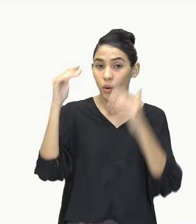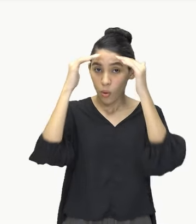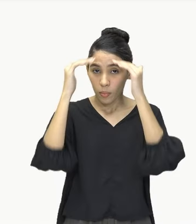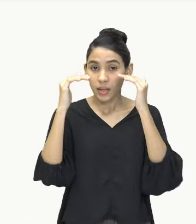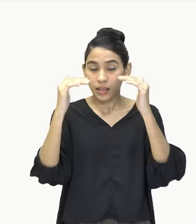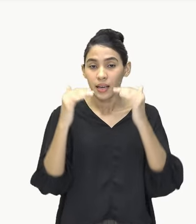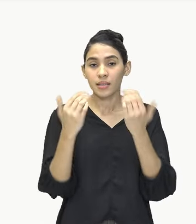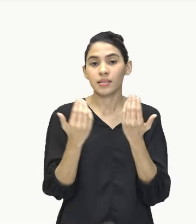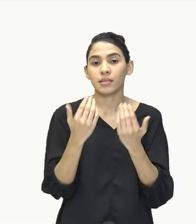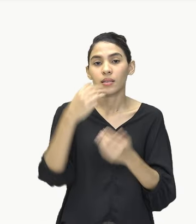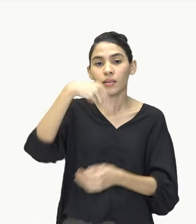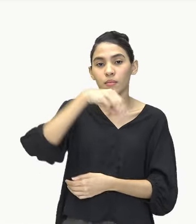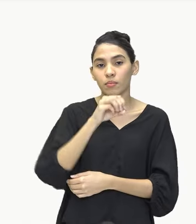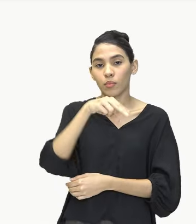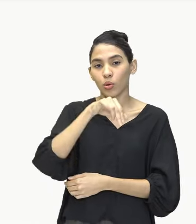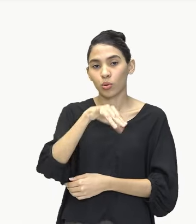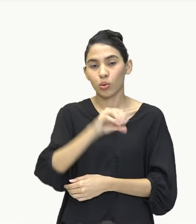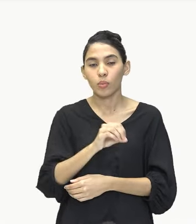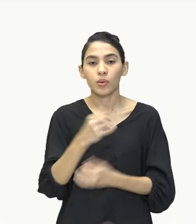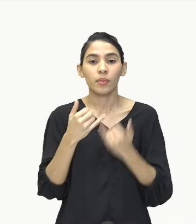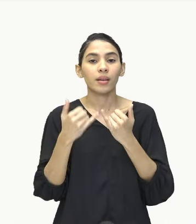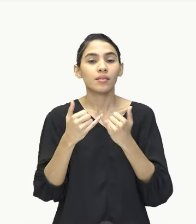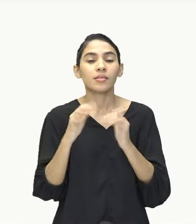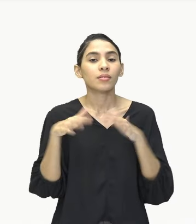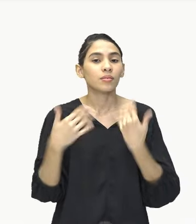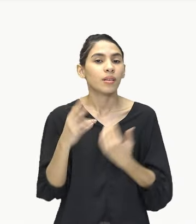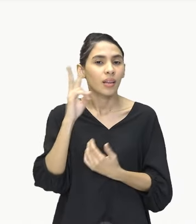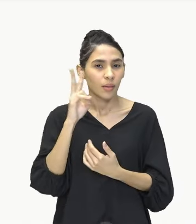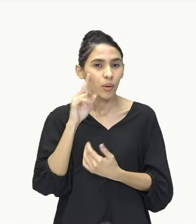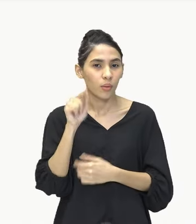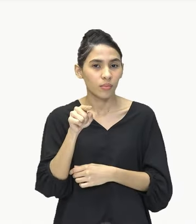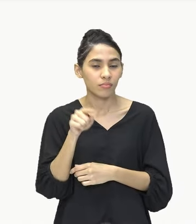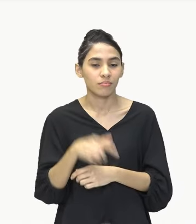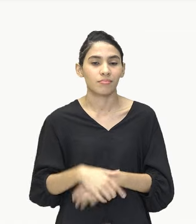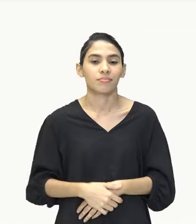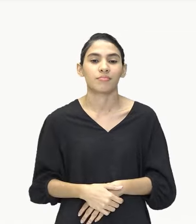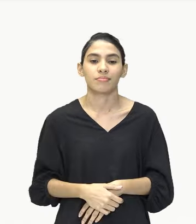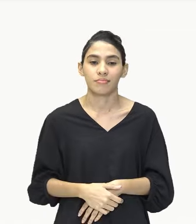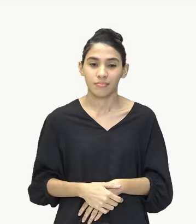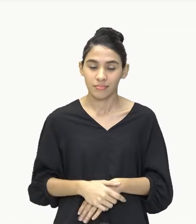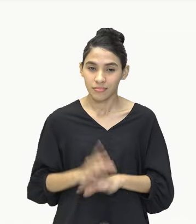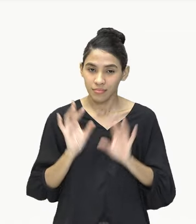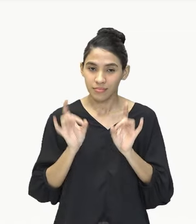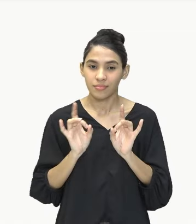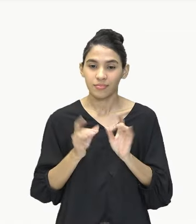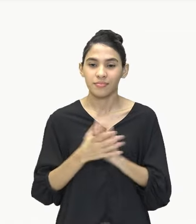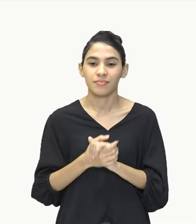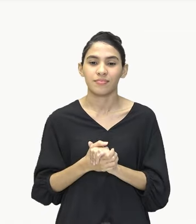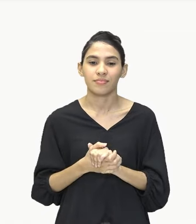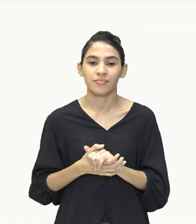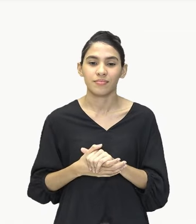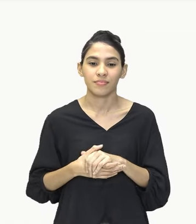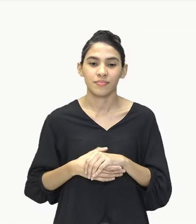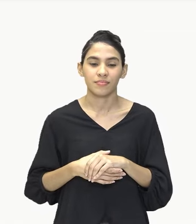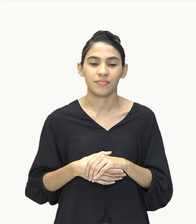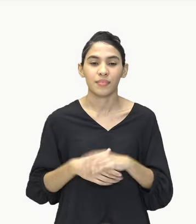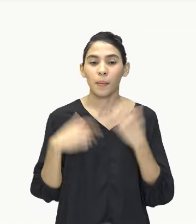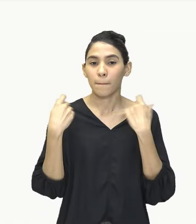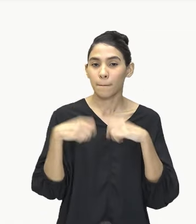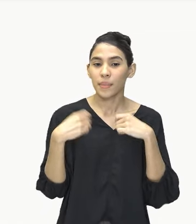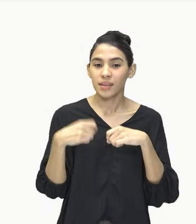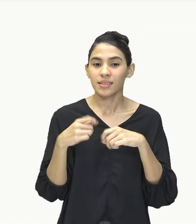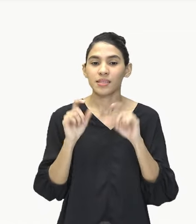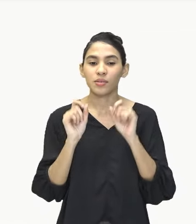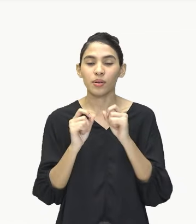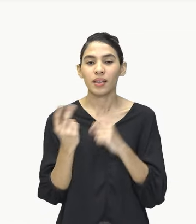obedecem essa regra? Lembrou qual é a regra? Exatamente isso. Tem que ter a parte